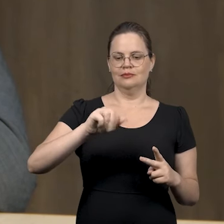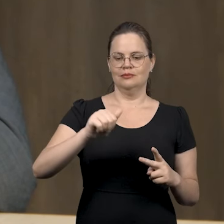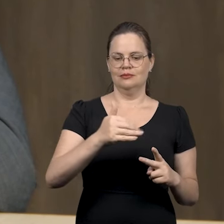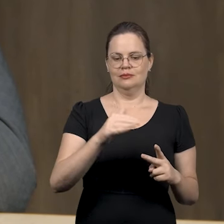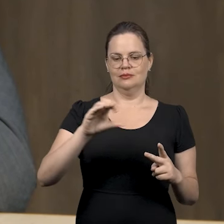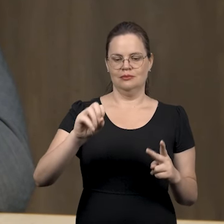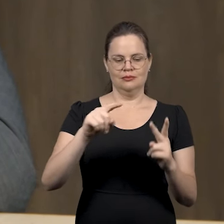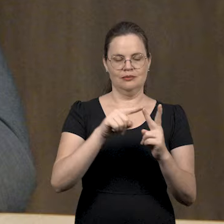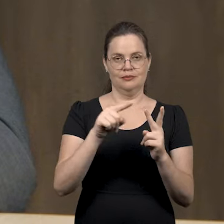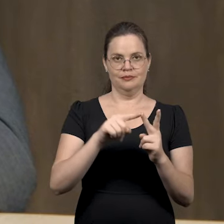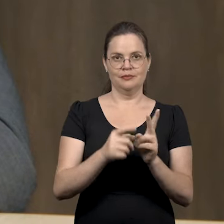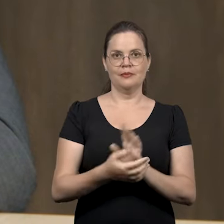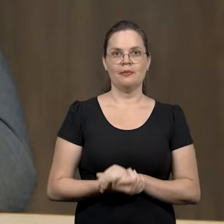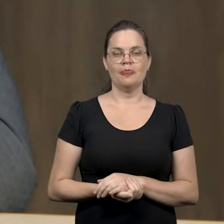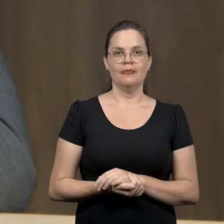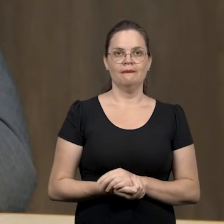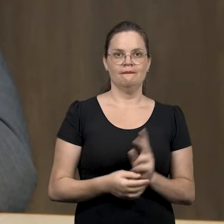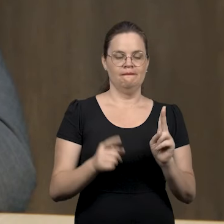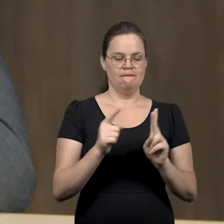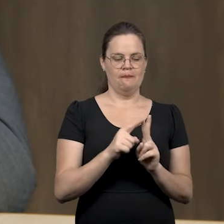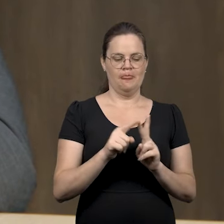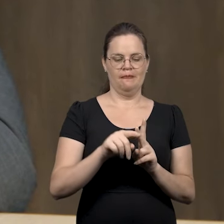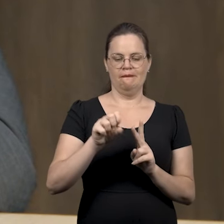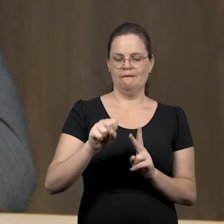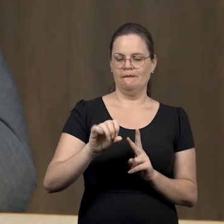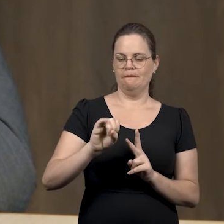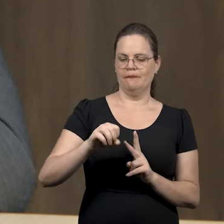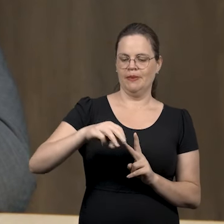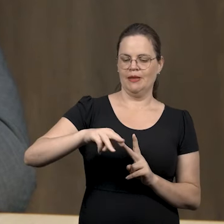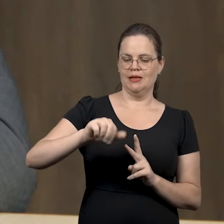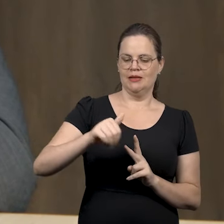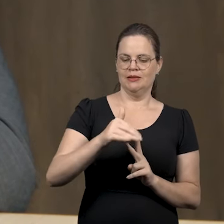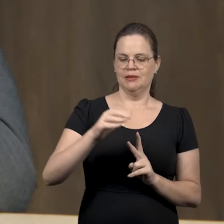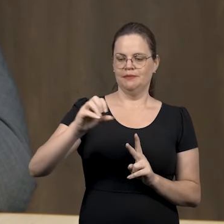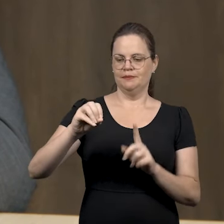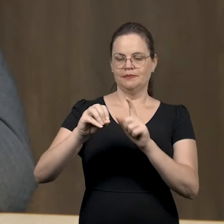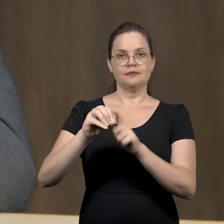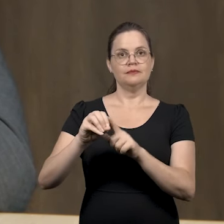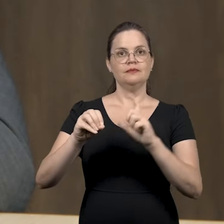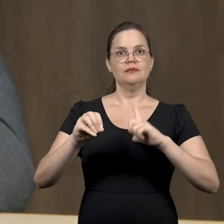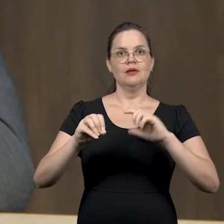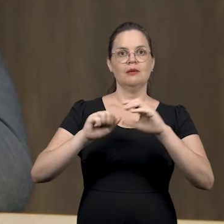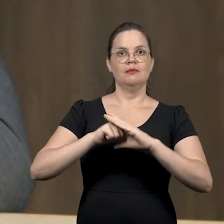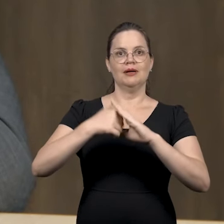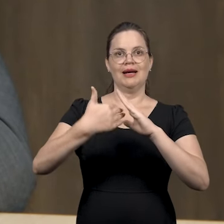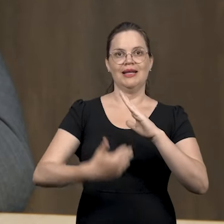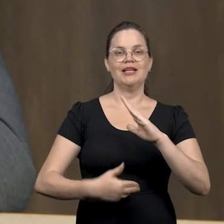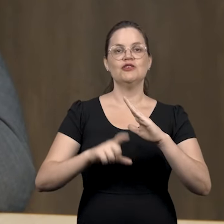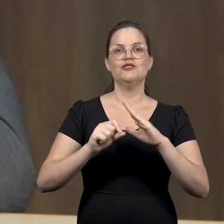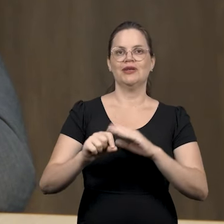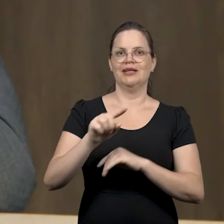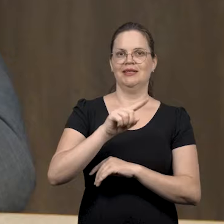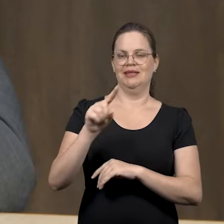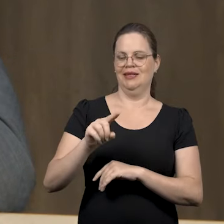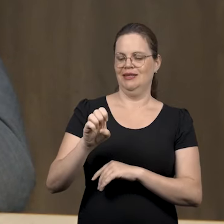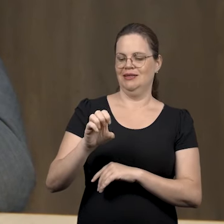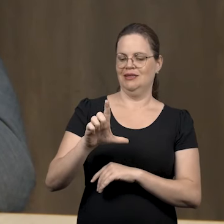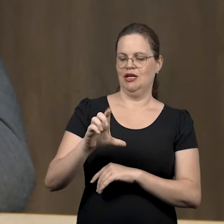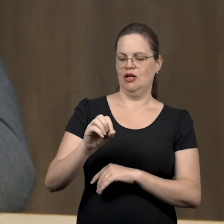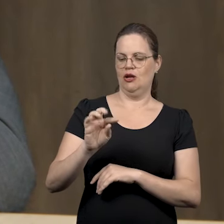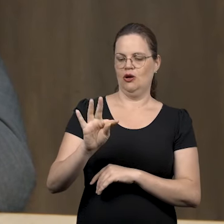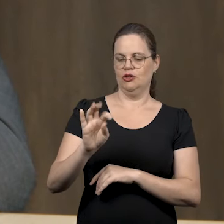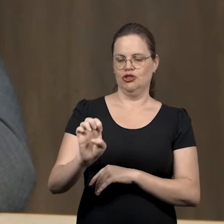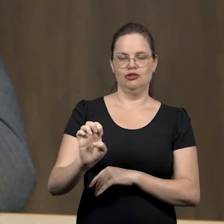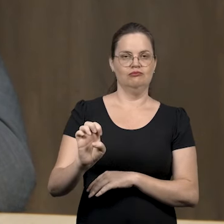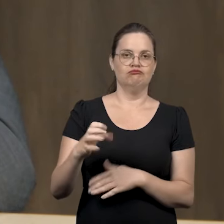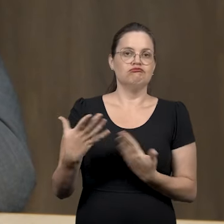E esse Simão, a Bíblia coloca uma característica nele, Simão o Zelote. Pastor Tiago, o que temos a aprender